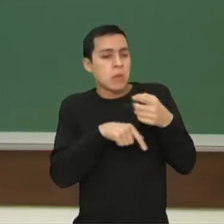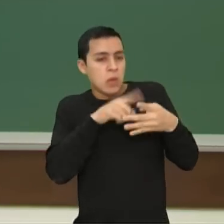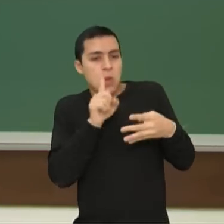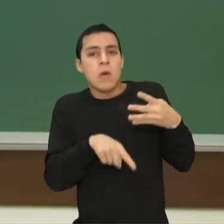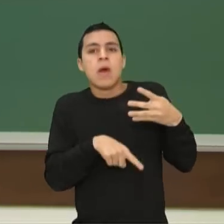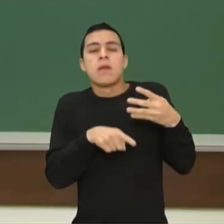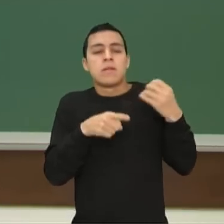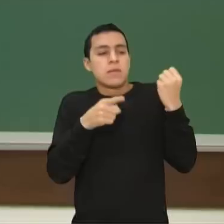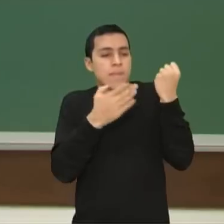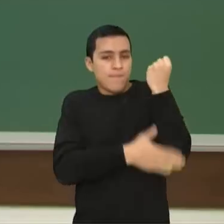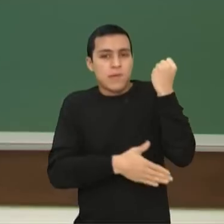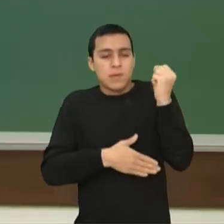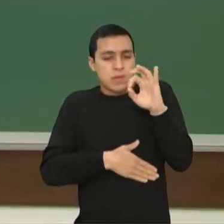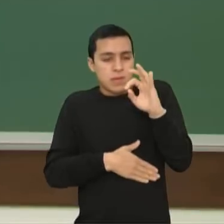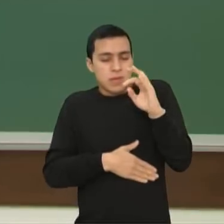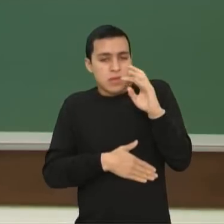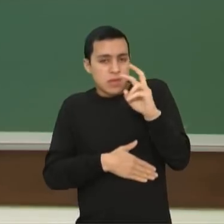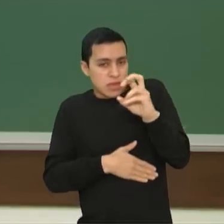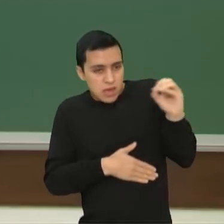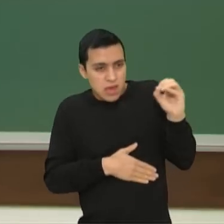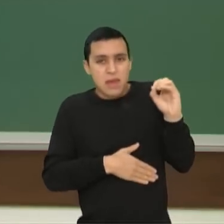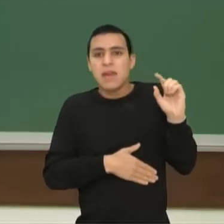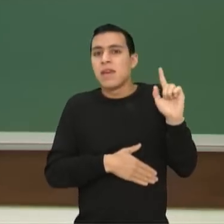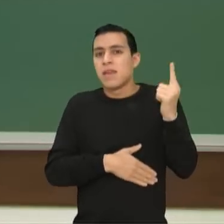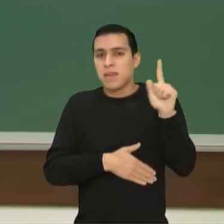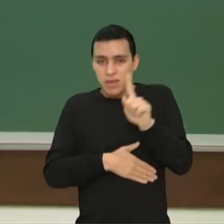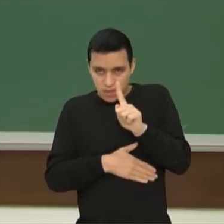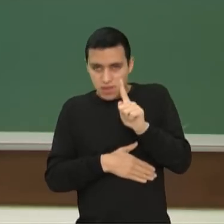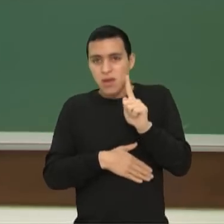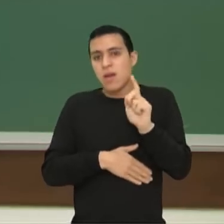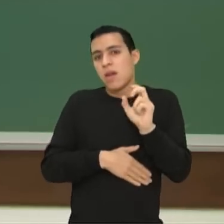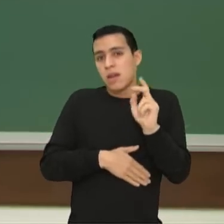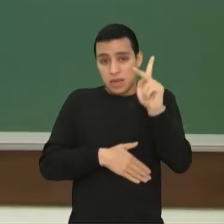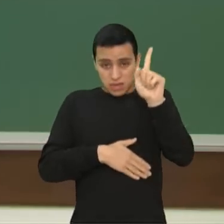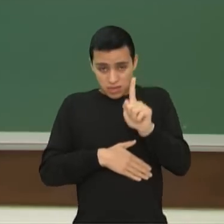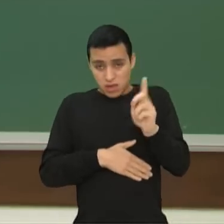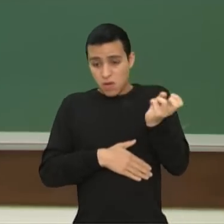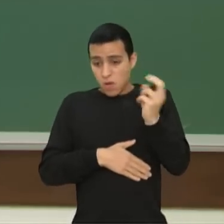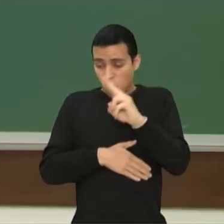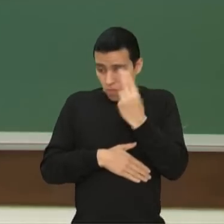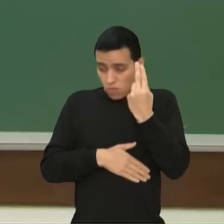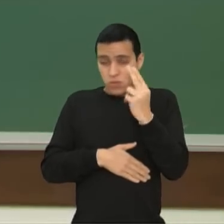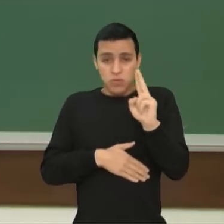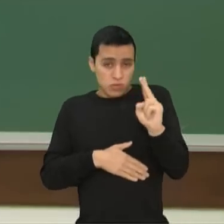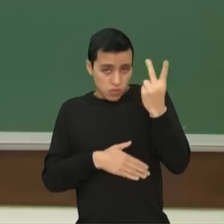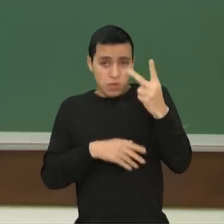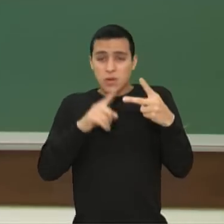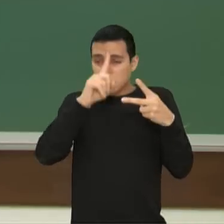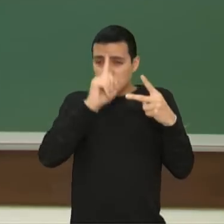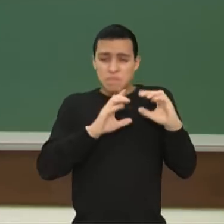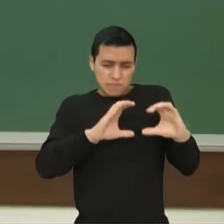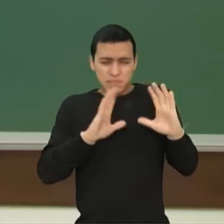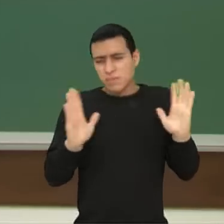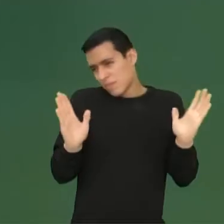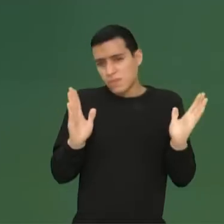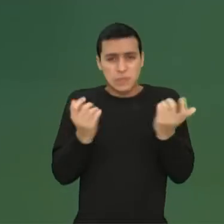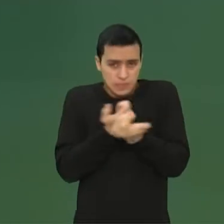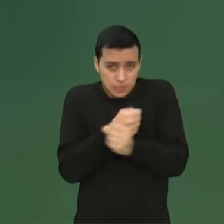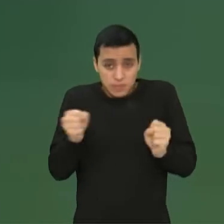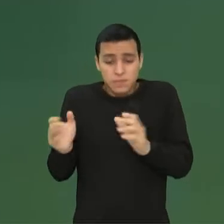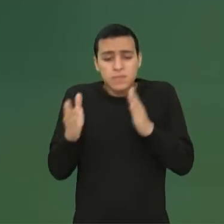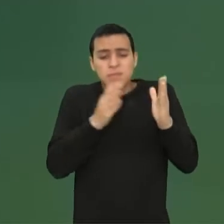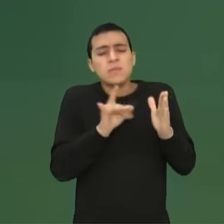abacaxis de 500 gramas ou 2 melões de 1 kg exatamente. Lembra que isso é um exercício, é uma